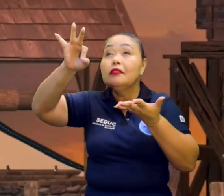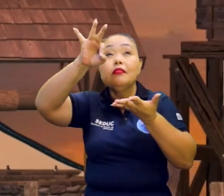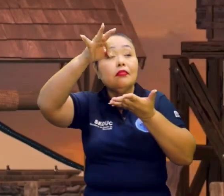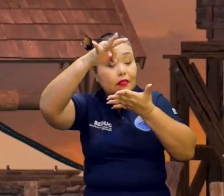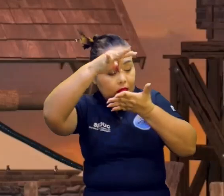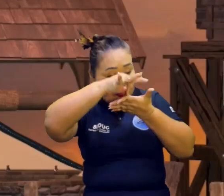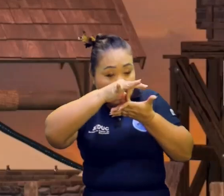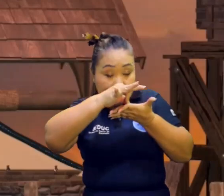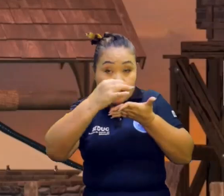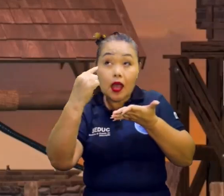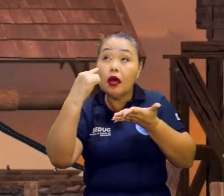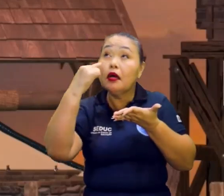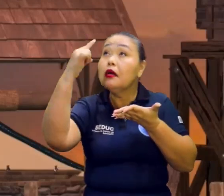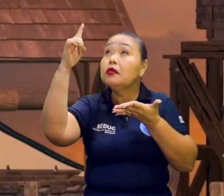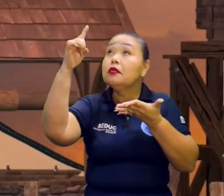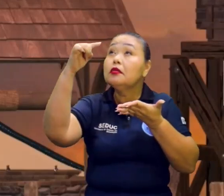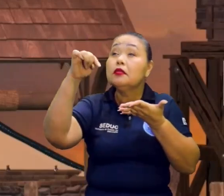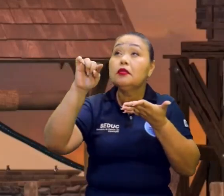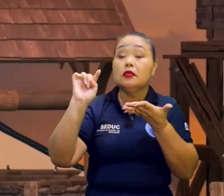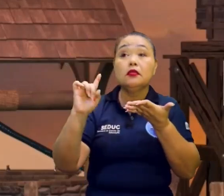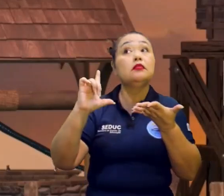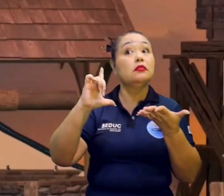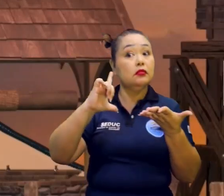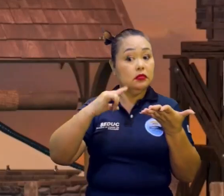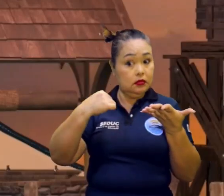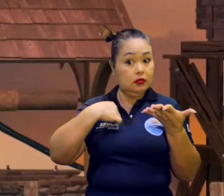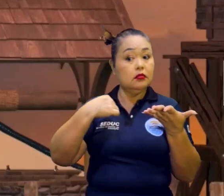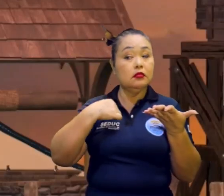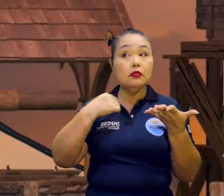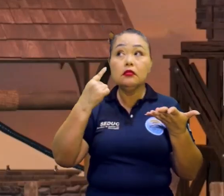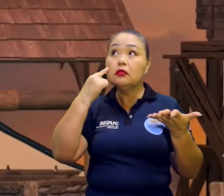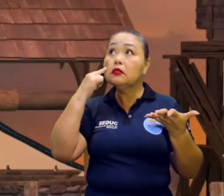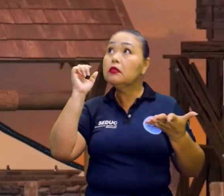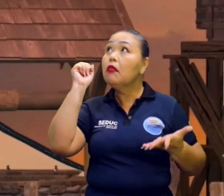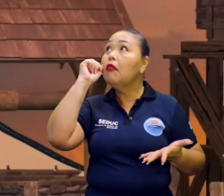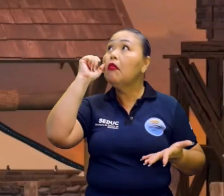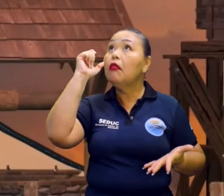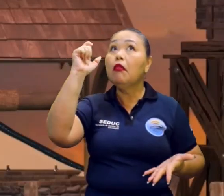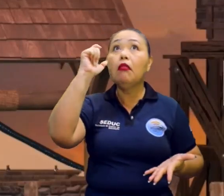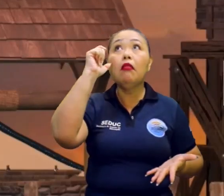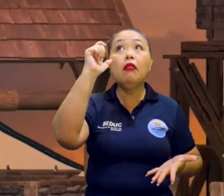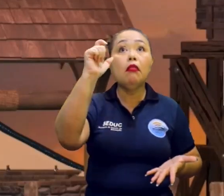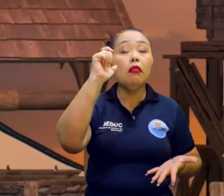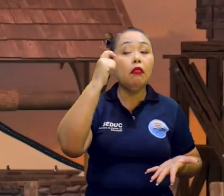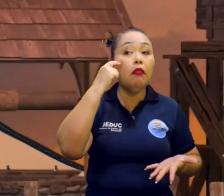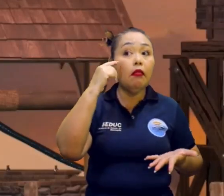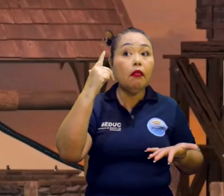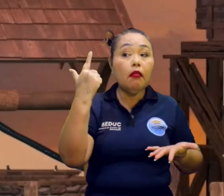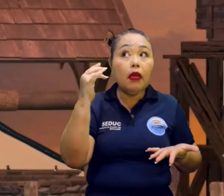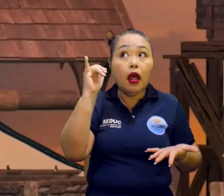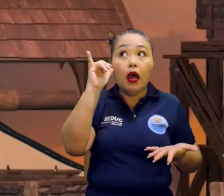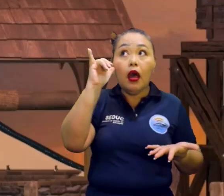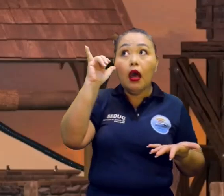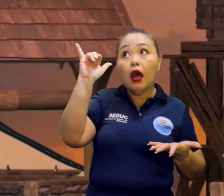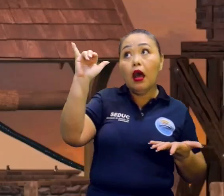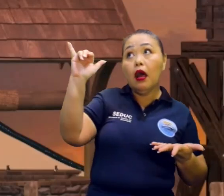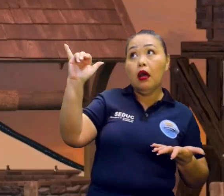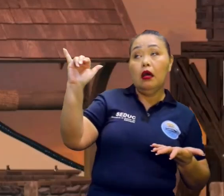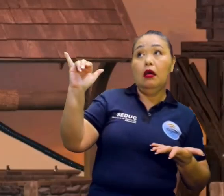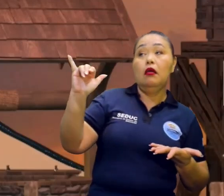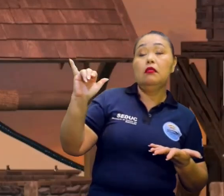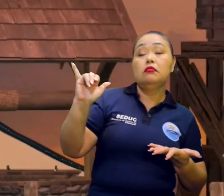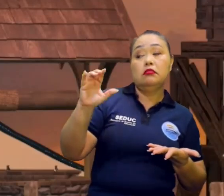uma mariposa, eu que tenho que estar com o meu olhar atento para impedir a ação